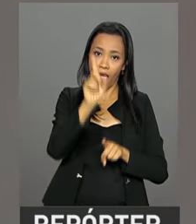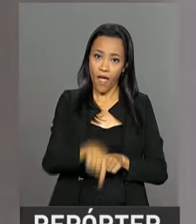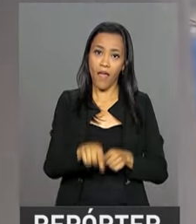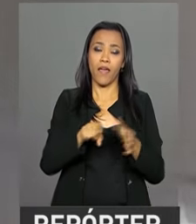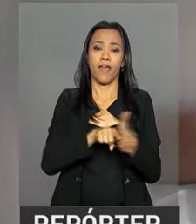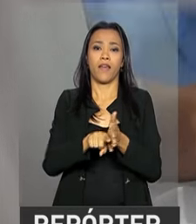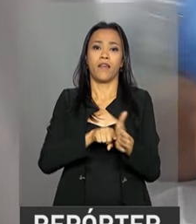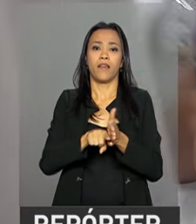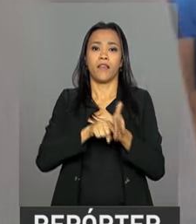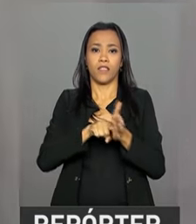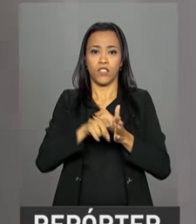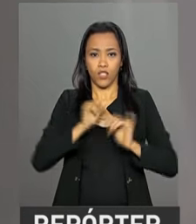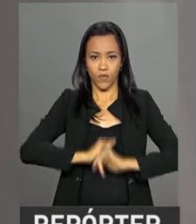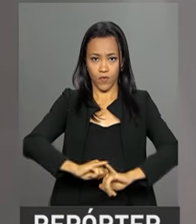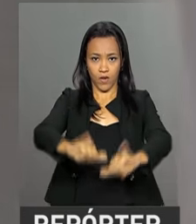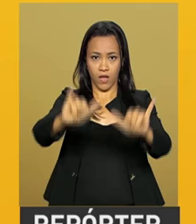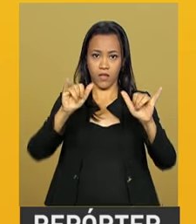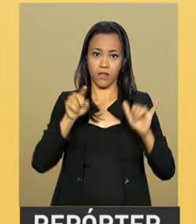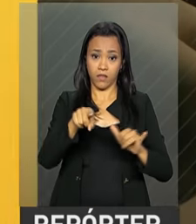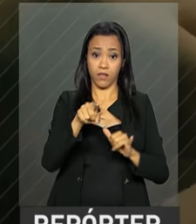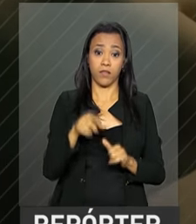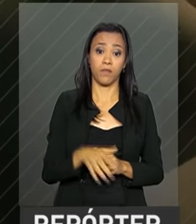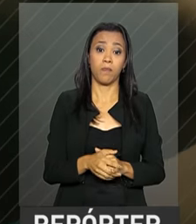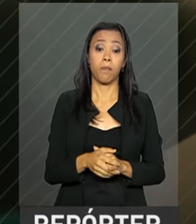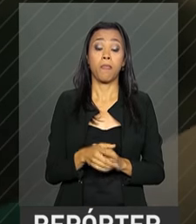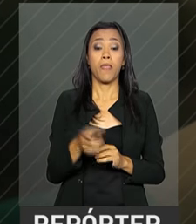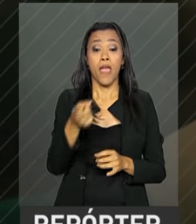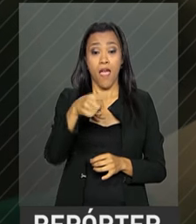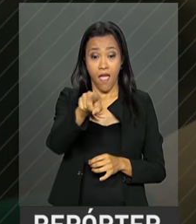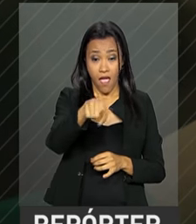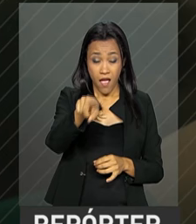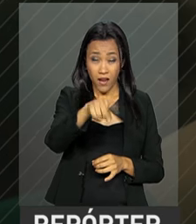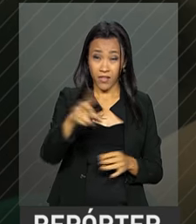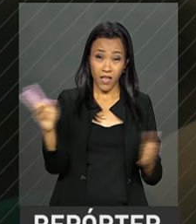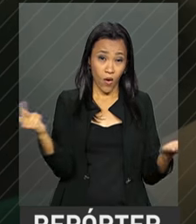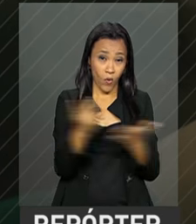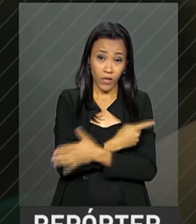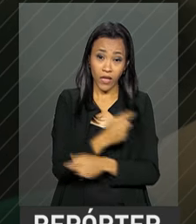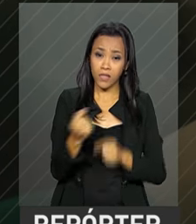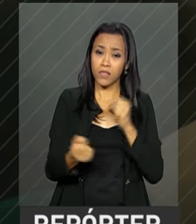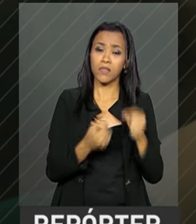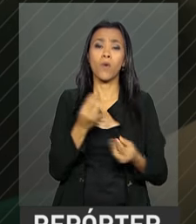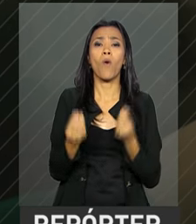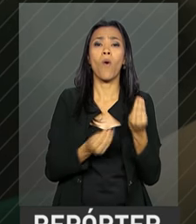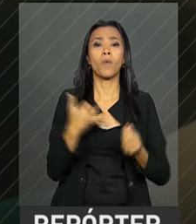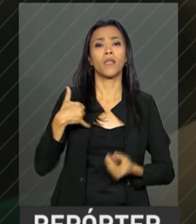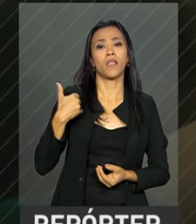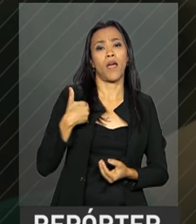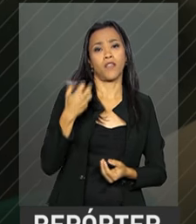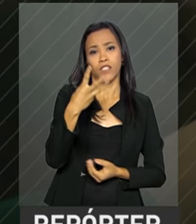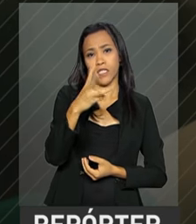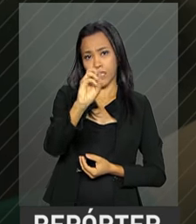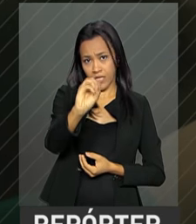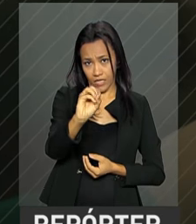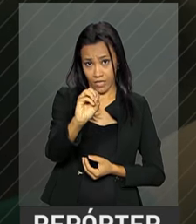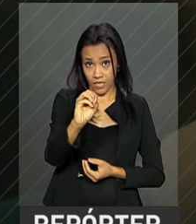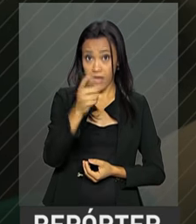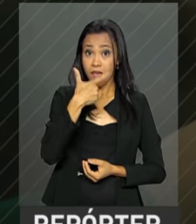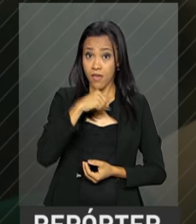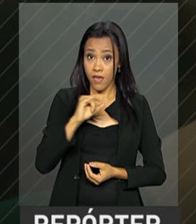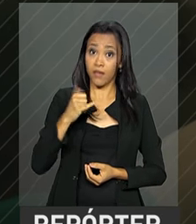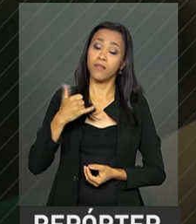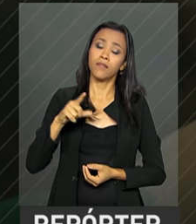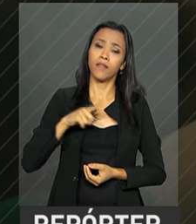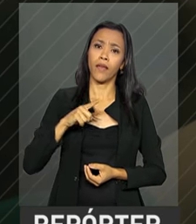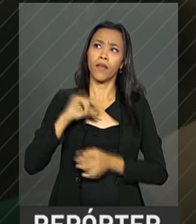de Angiologia e Cirurgia Vascular. Elas costumam aparecer a partir dos 30 anos, geralmente em quem